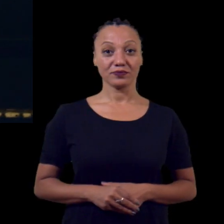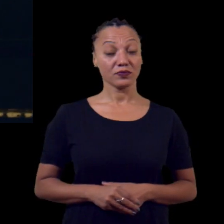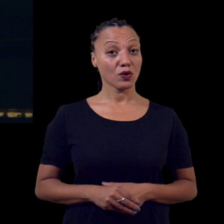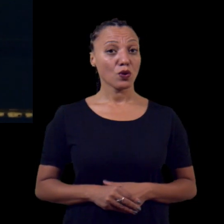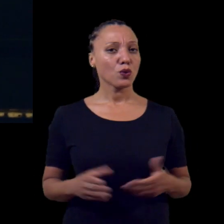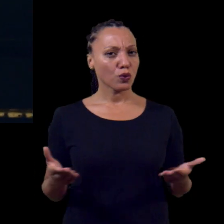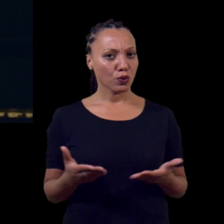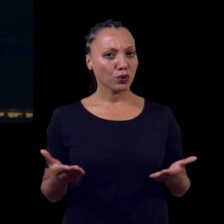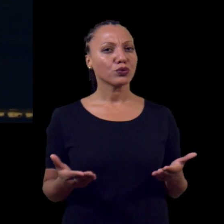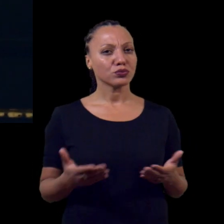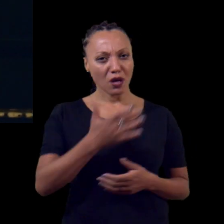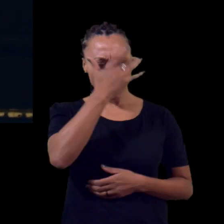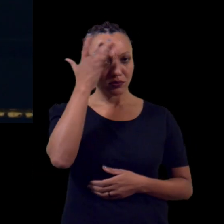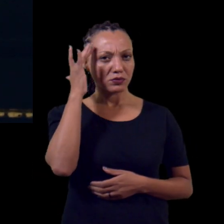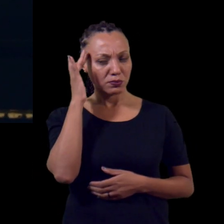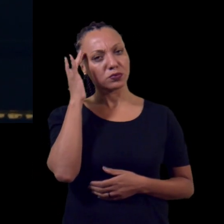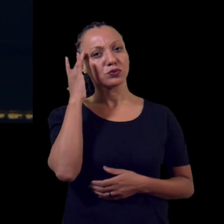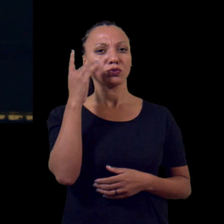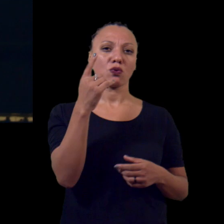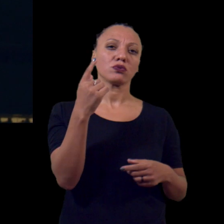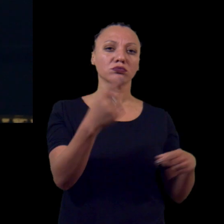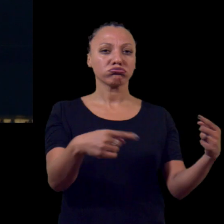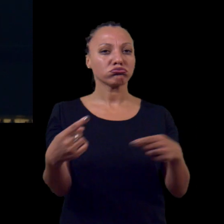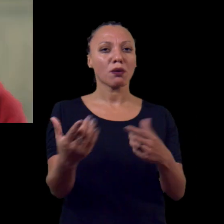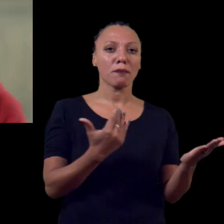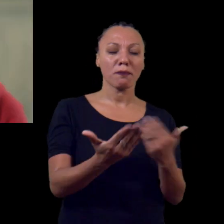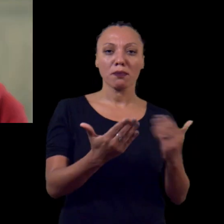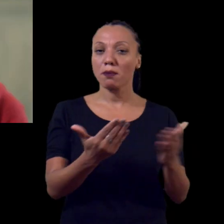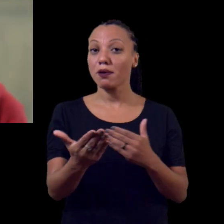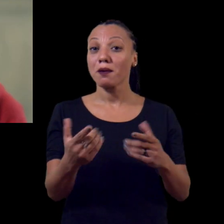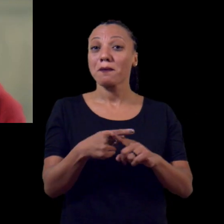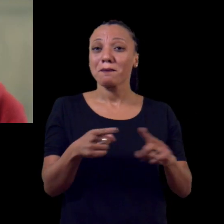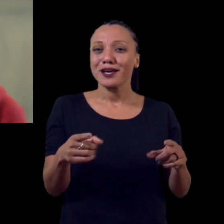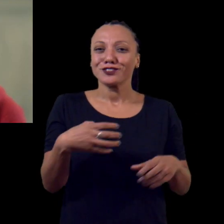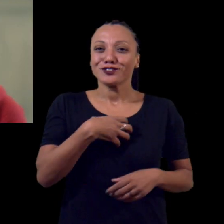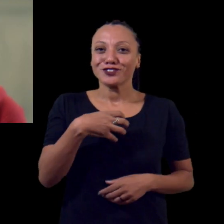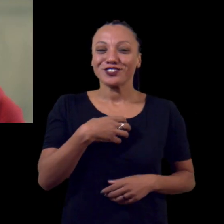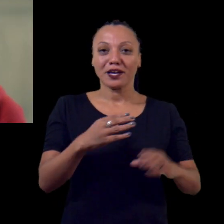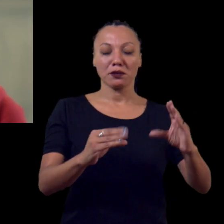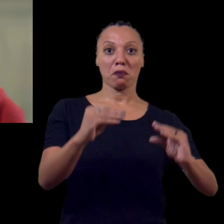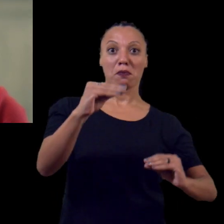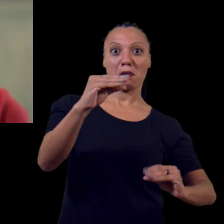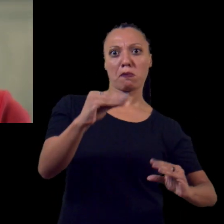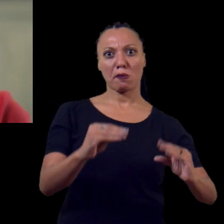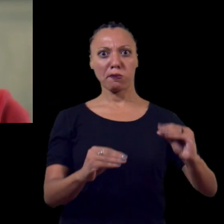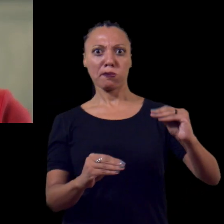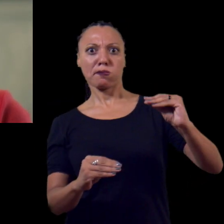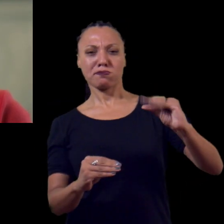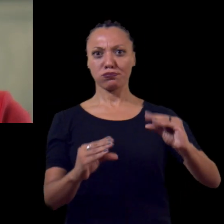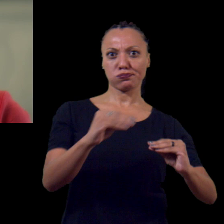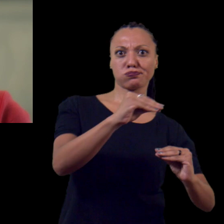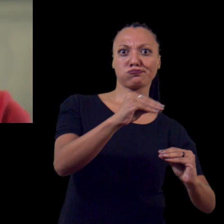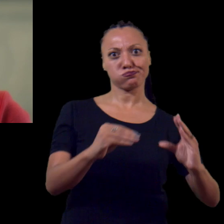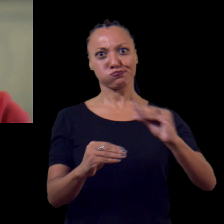Hoje em dia, impera mais são monólogos coletivos, onde a pessoa está só esperando que o outro pare de falar para poder